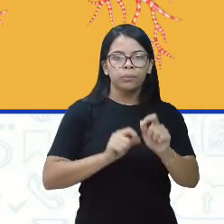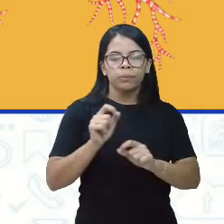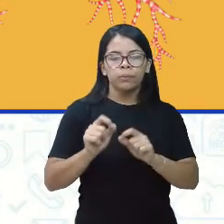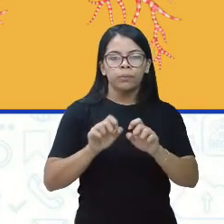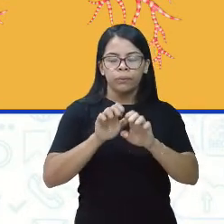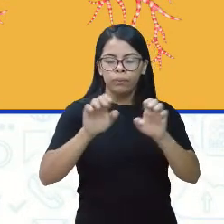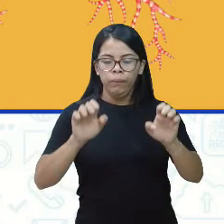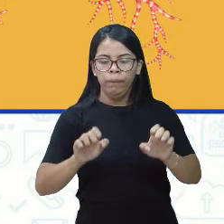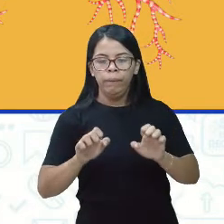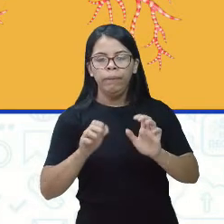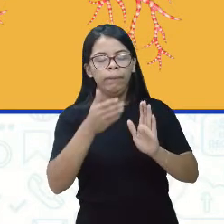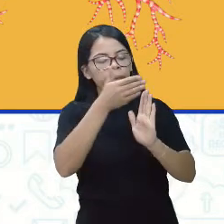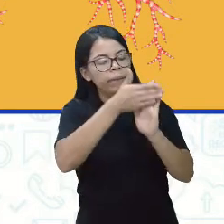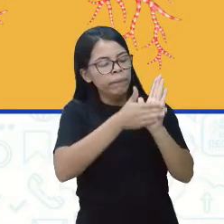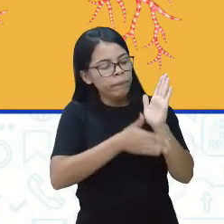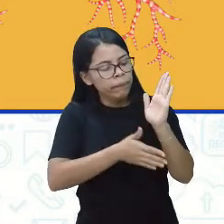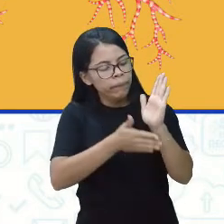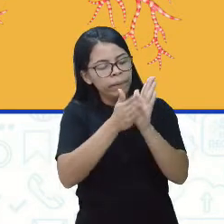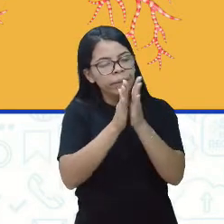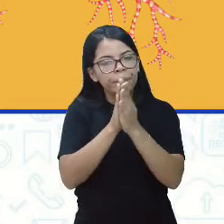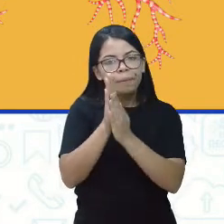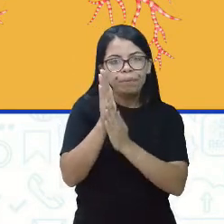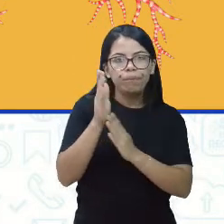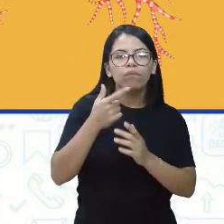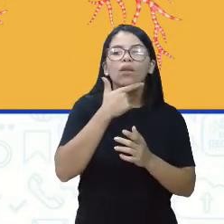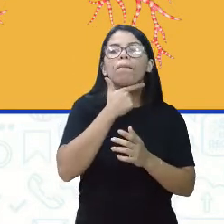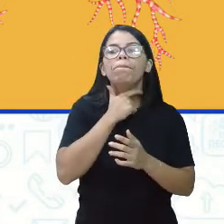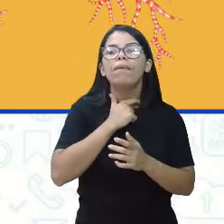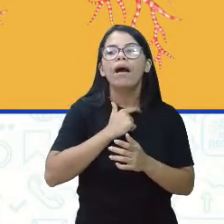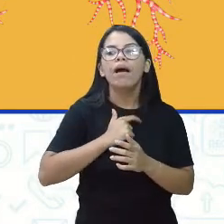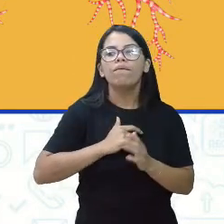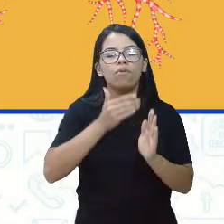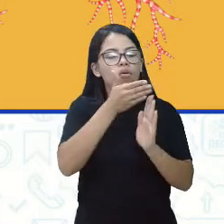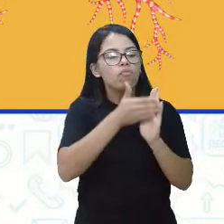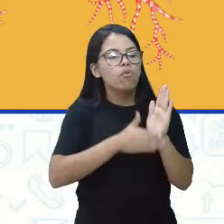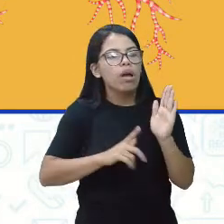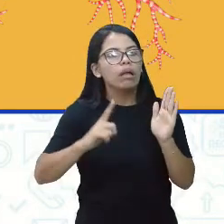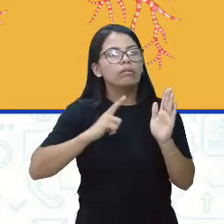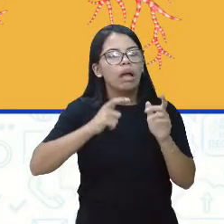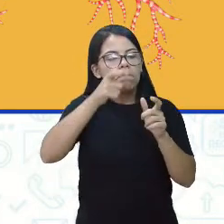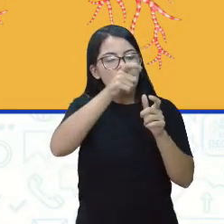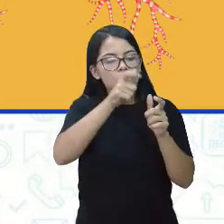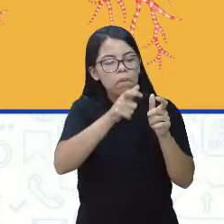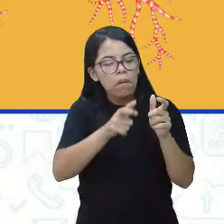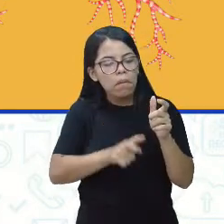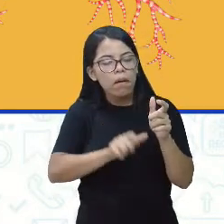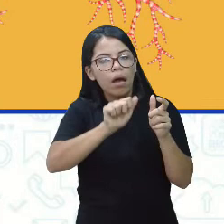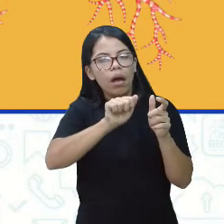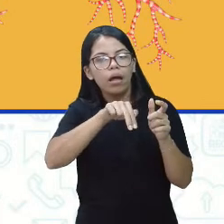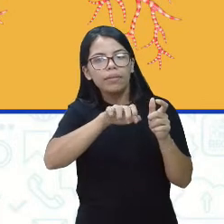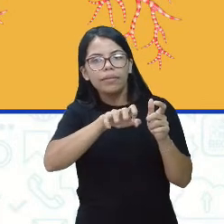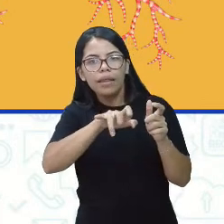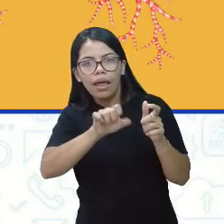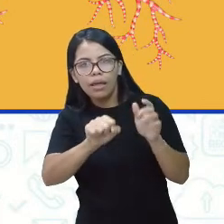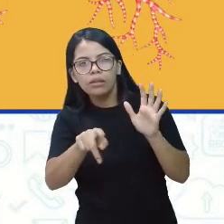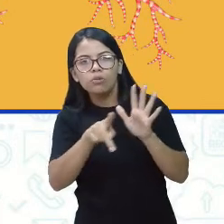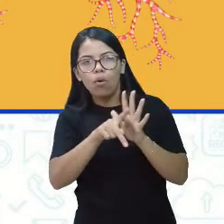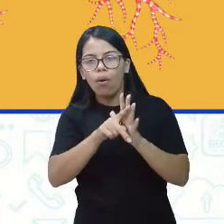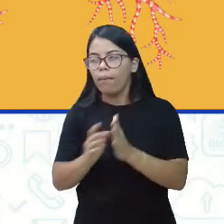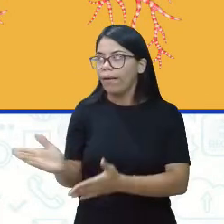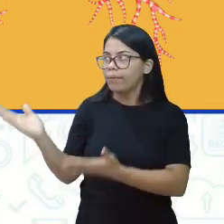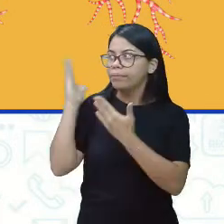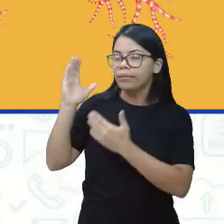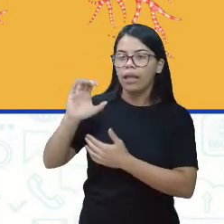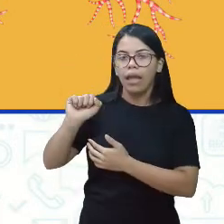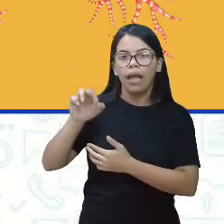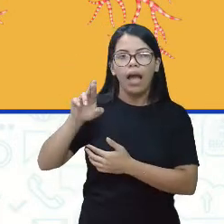por anéis de cartilagem, apresentam cílios que se movimentam, ajudando a expelir impurezas. Veja